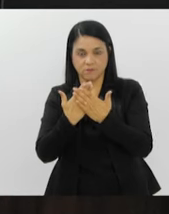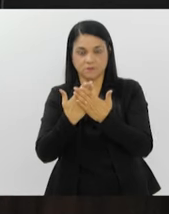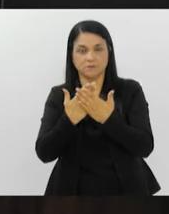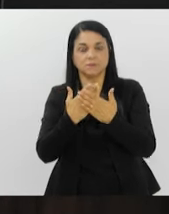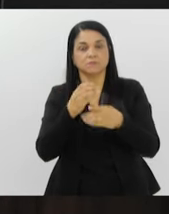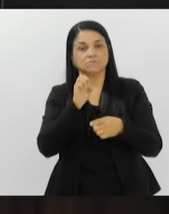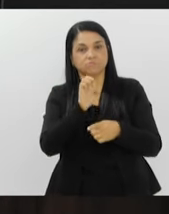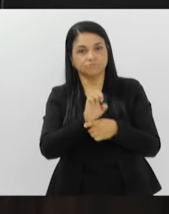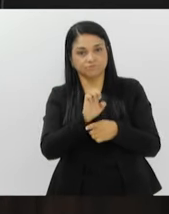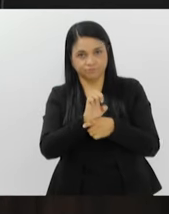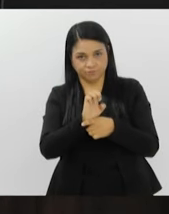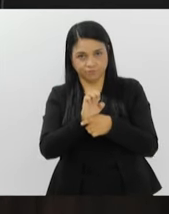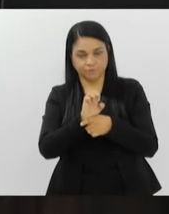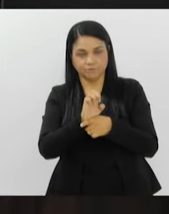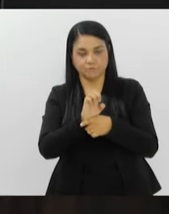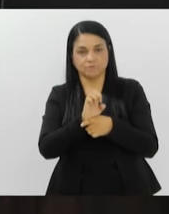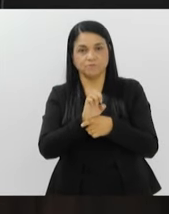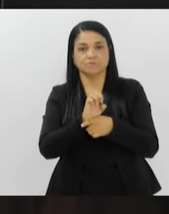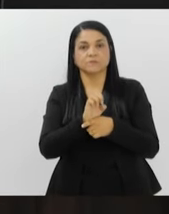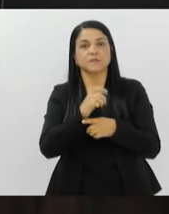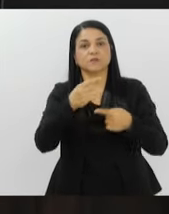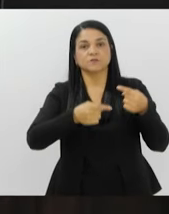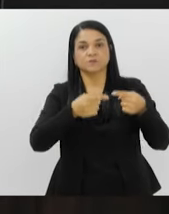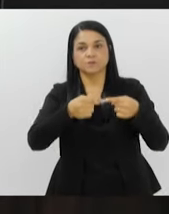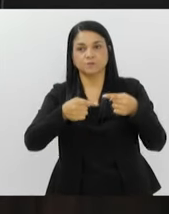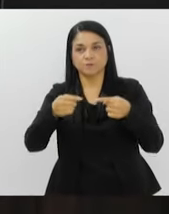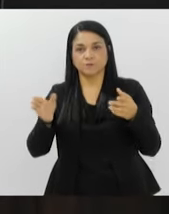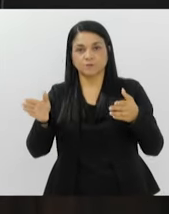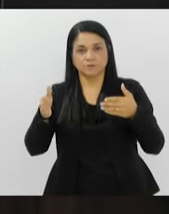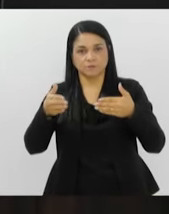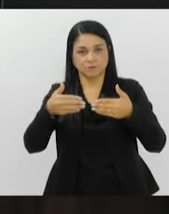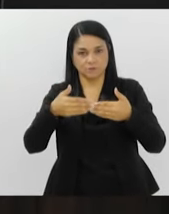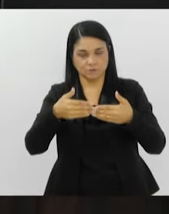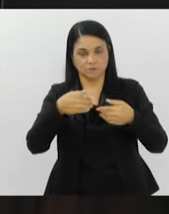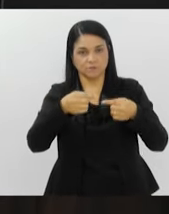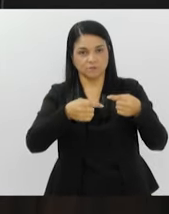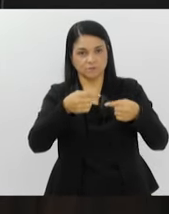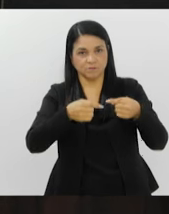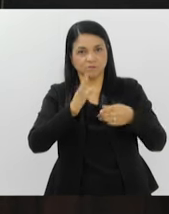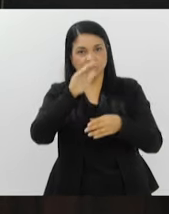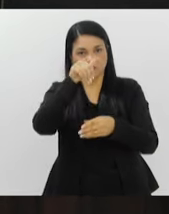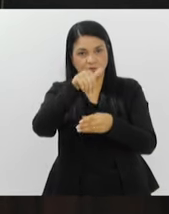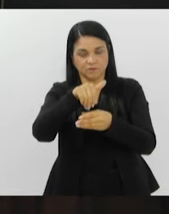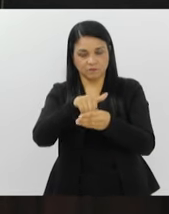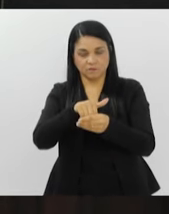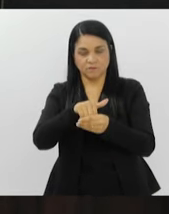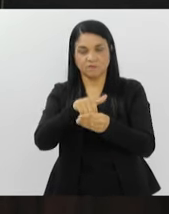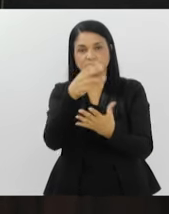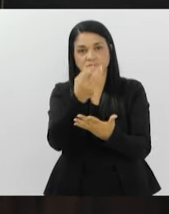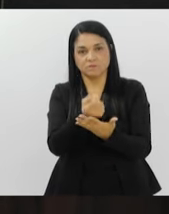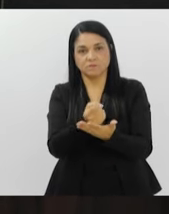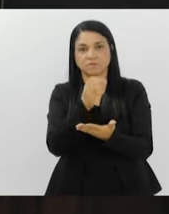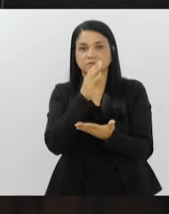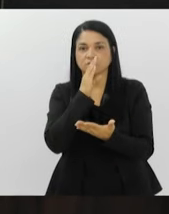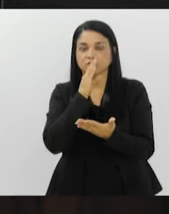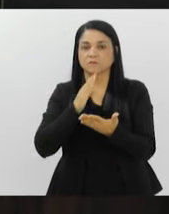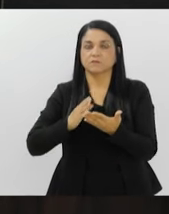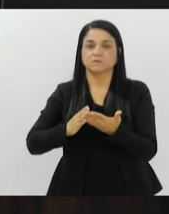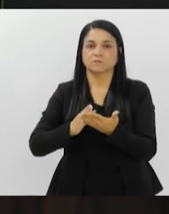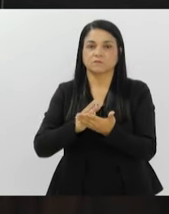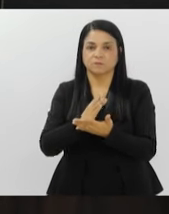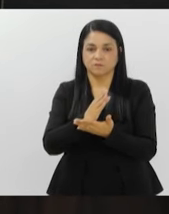estadual de ensino em discussão não havendo Quem Queira discutir encerrada a discussão em votação senores que apram Como